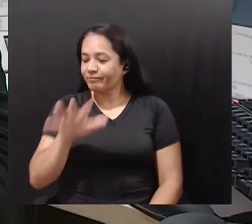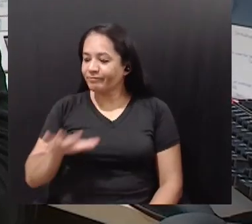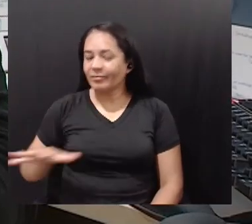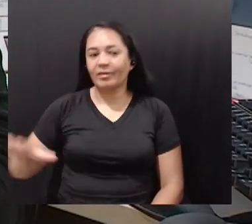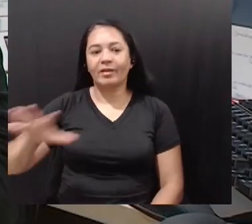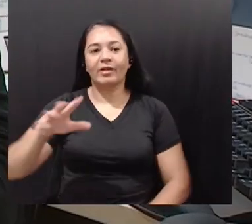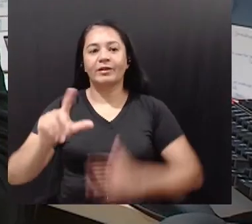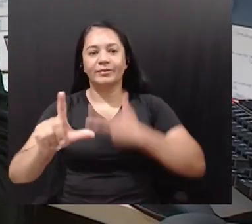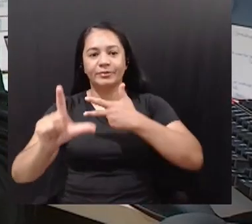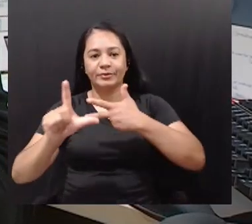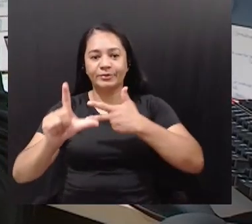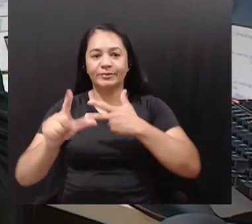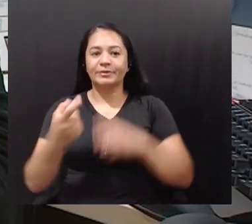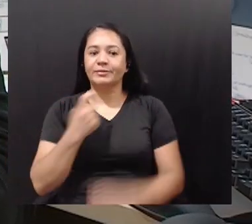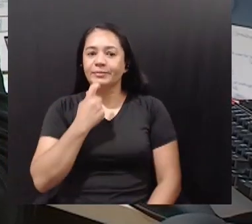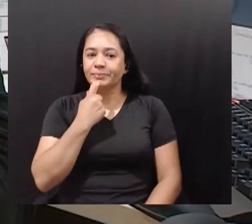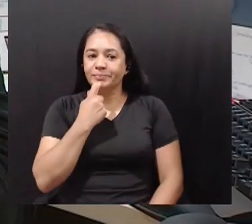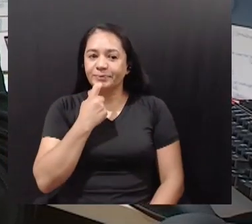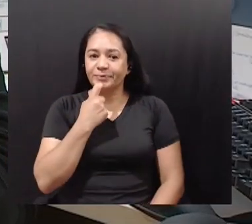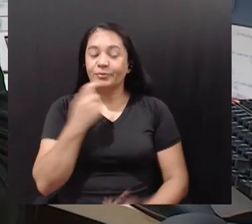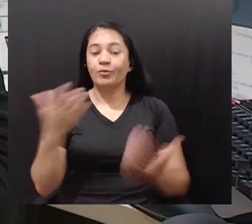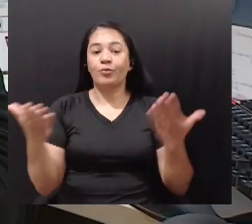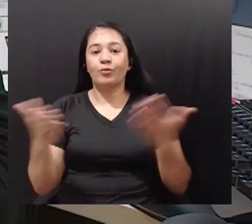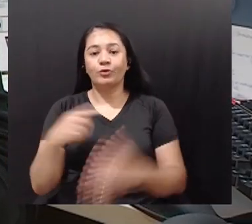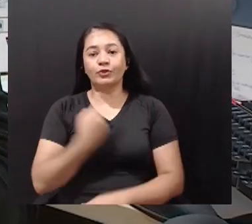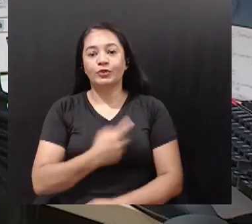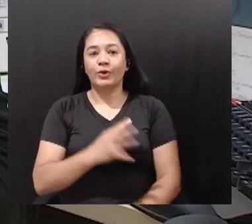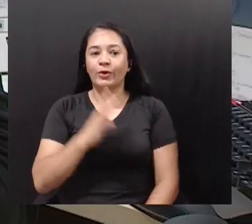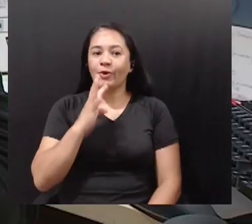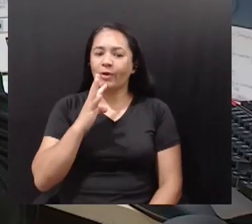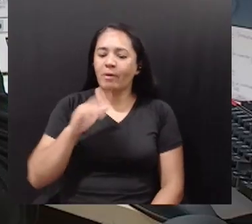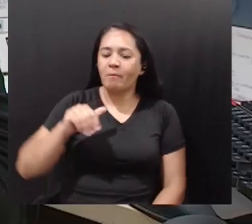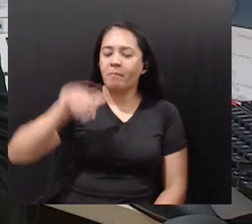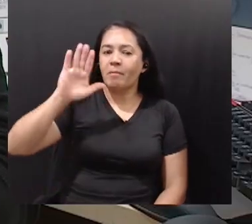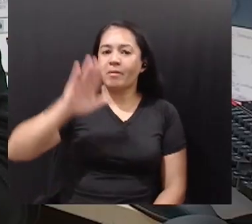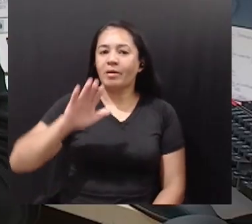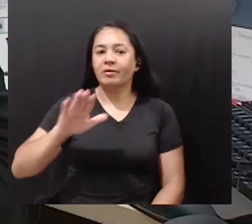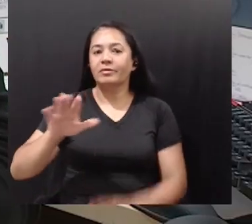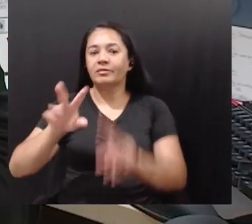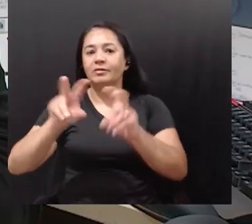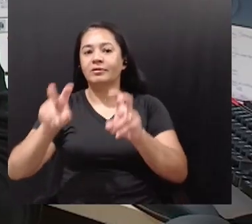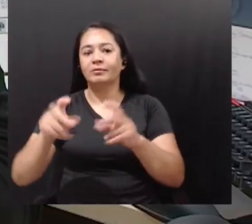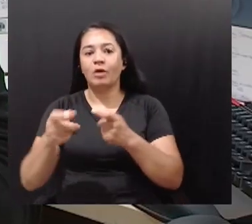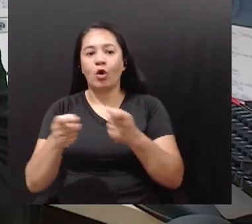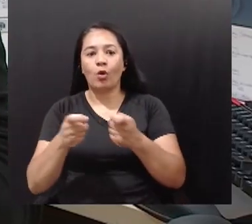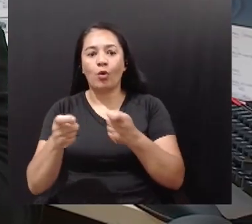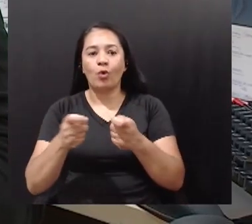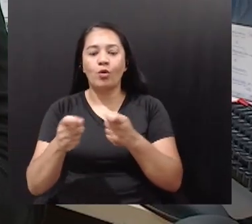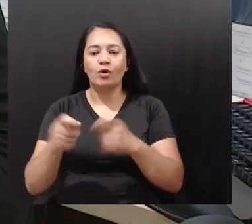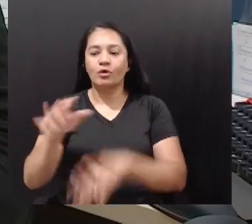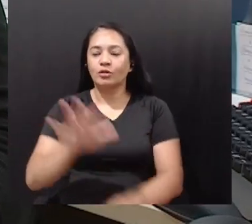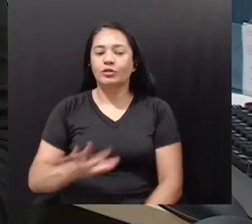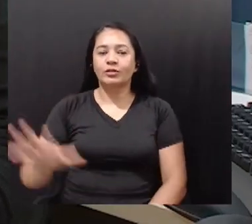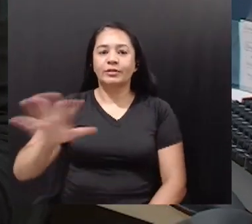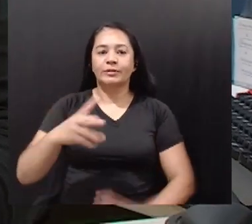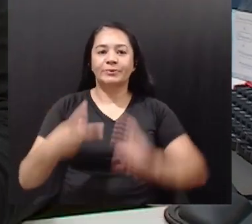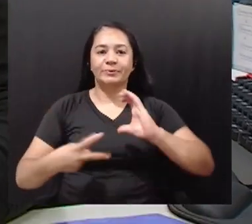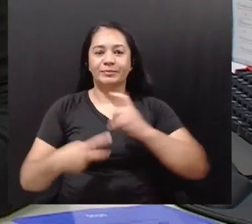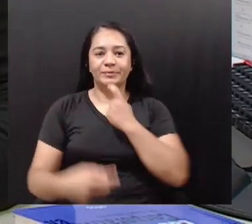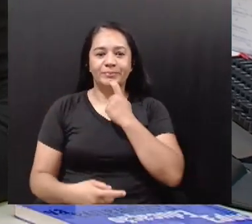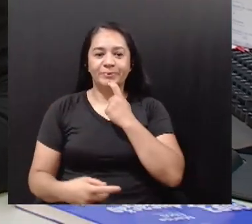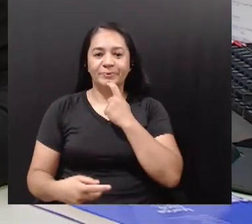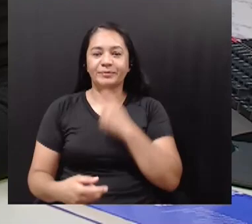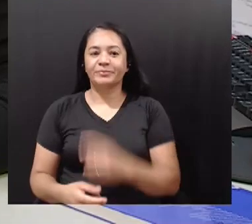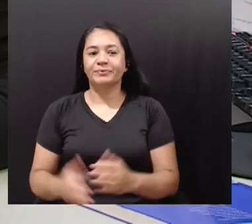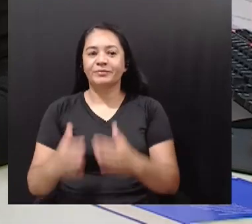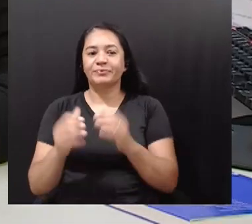Legislativo de Campinas. E hoje nós vamos conhecer mais sobre a Controladoria Geral da Câmara Municipal de Campinas. Por isso estou aqui com o Bruno